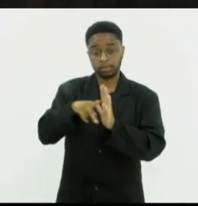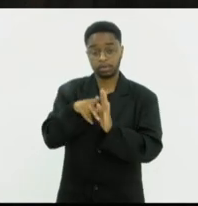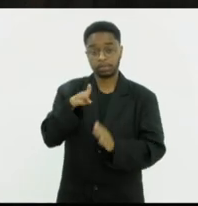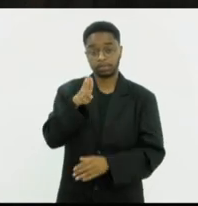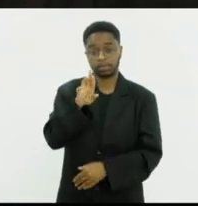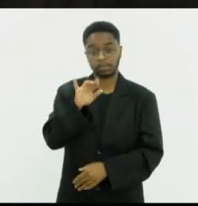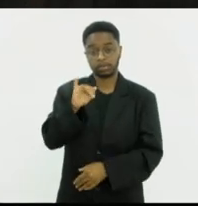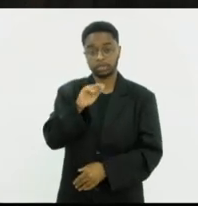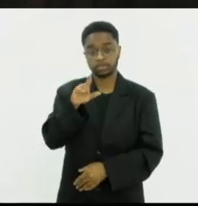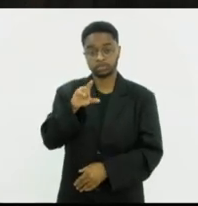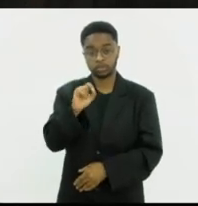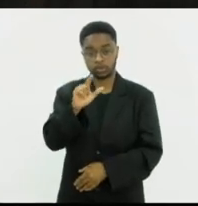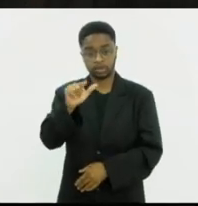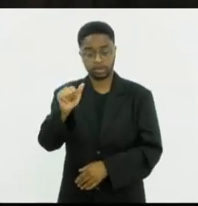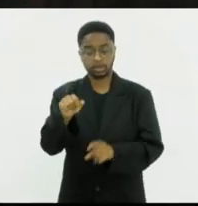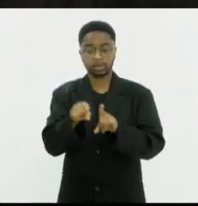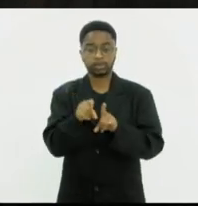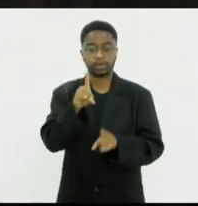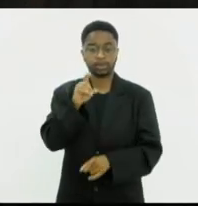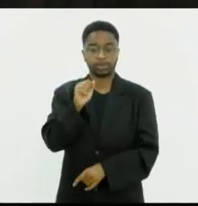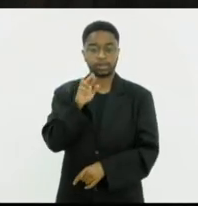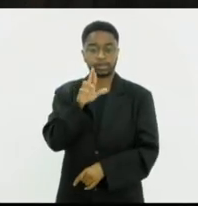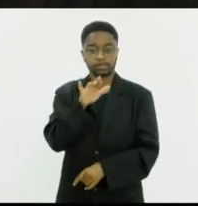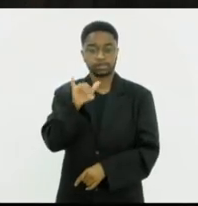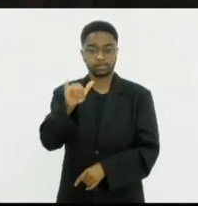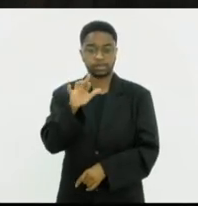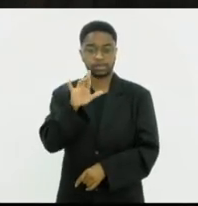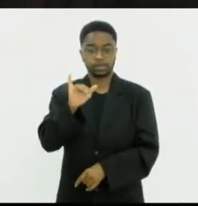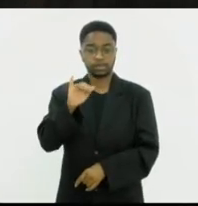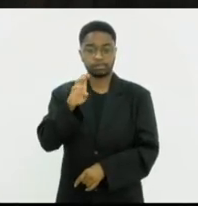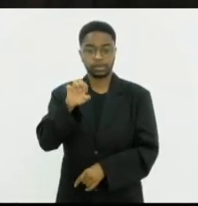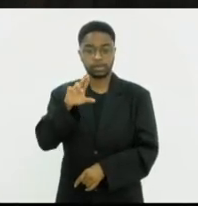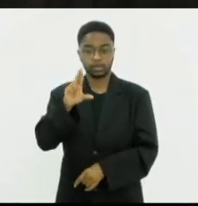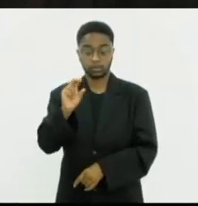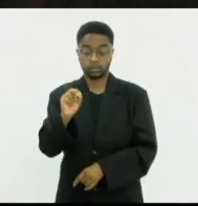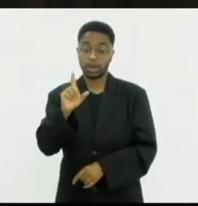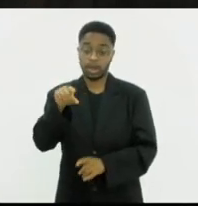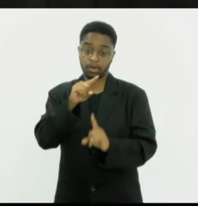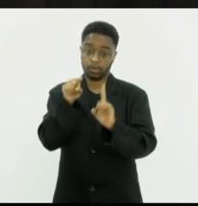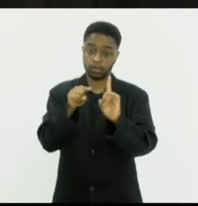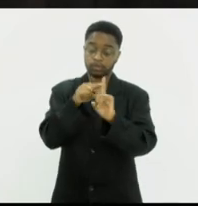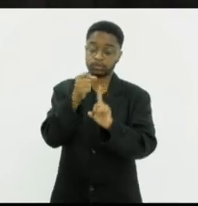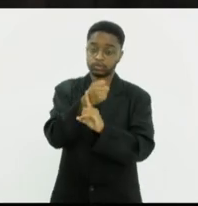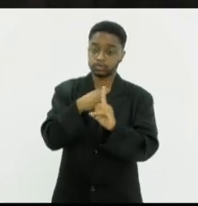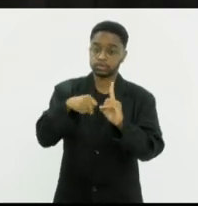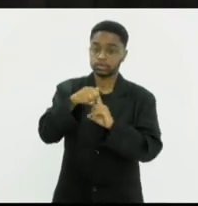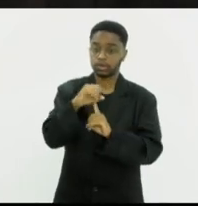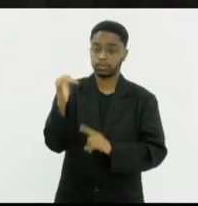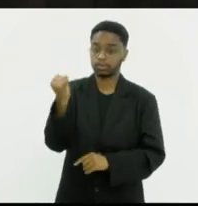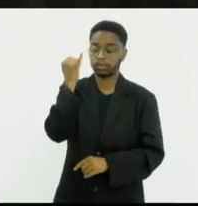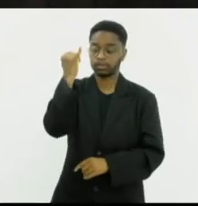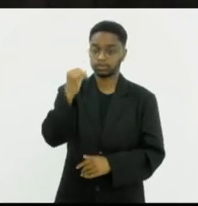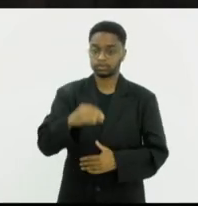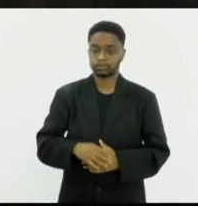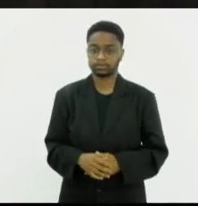Brizola e Darcy Ribeiro. Essa é uma meta social